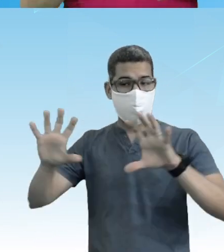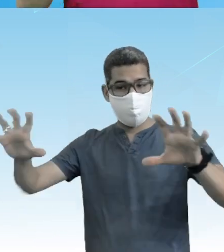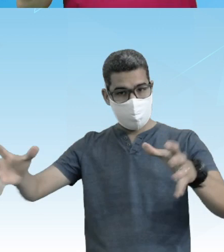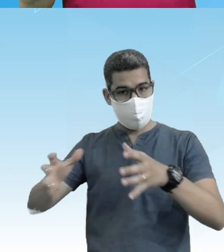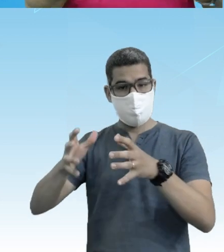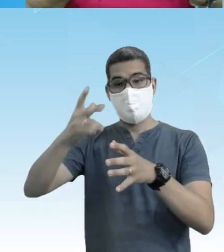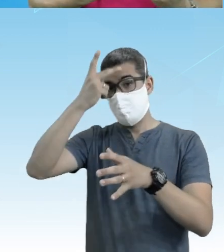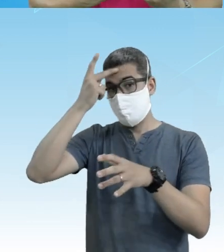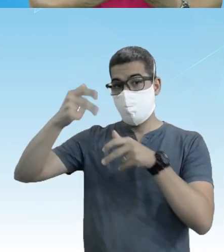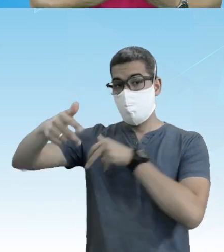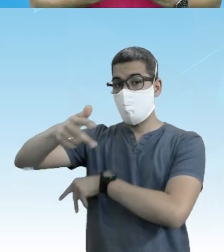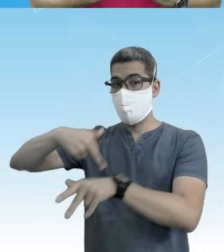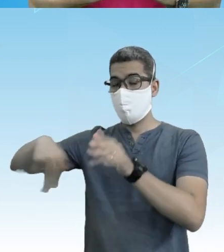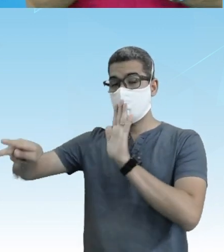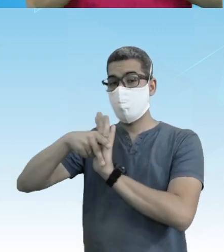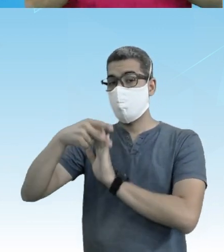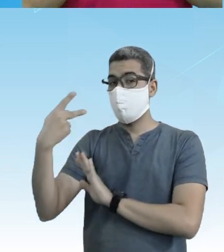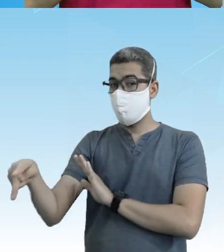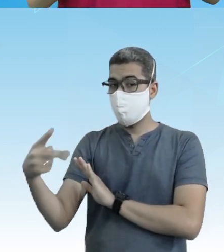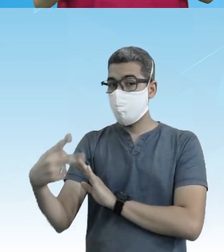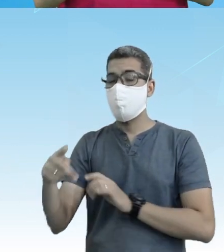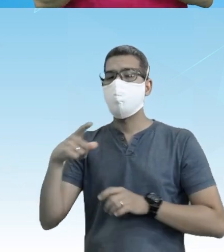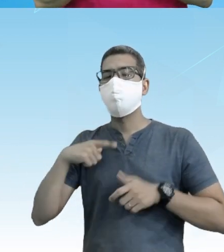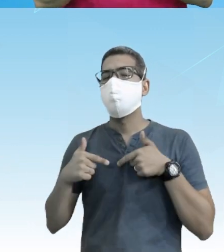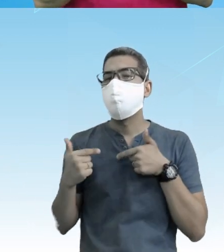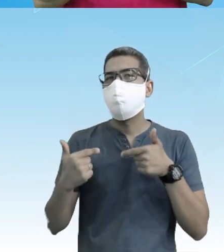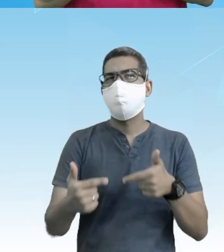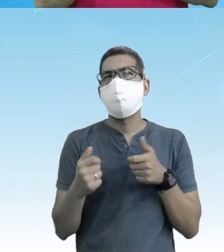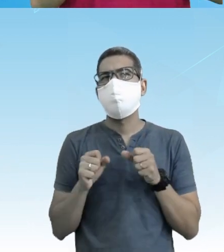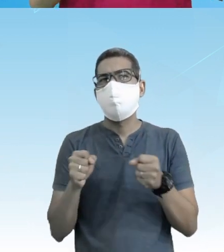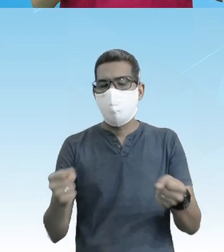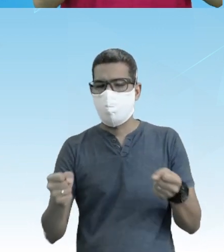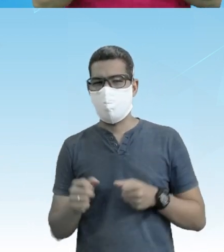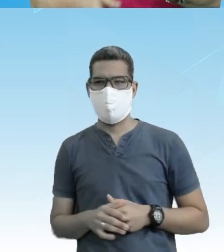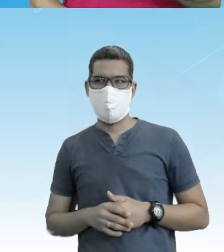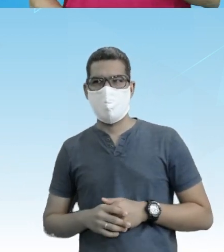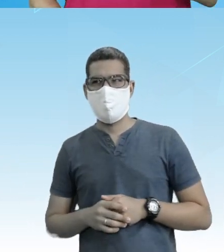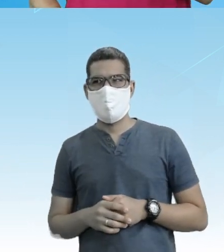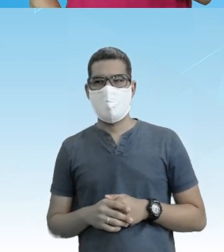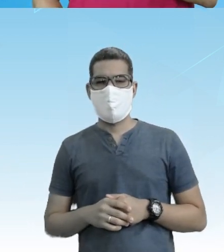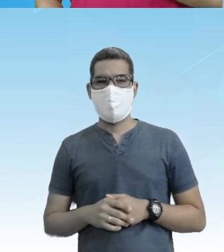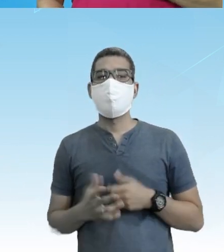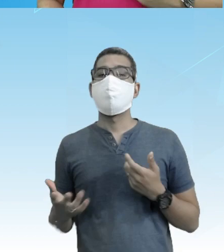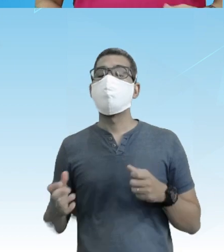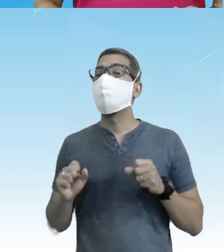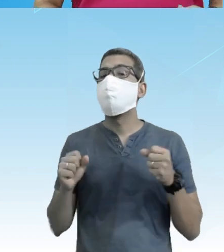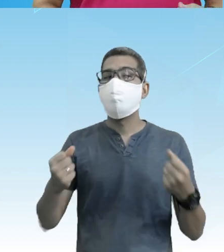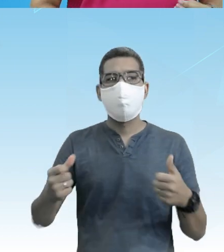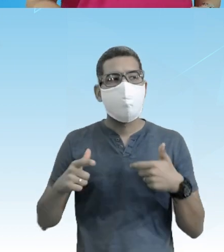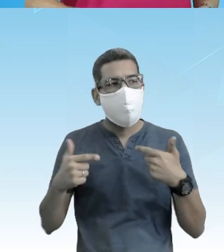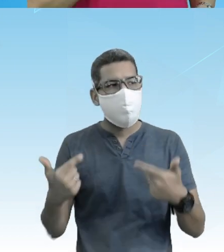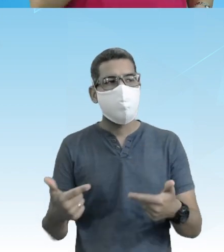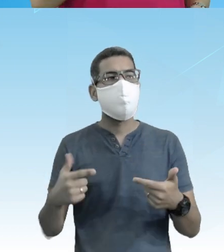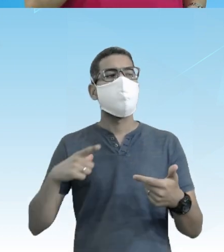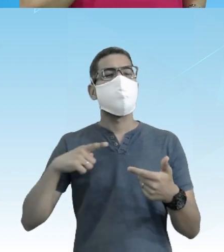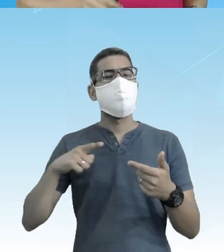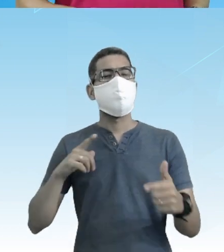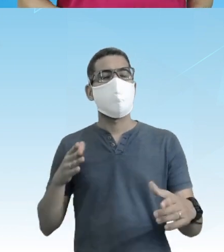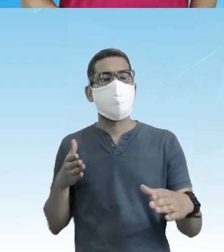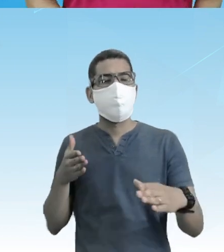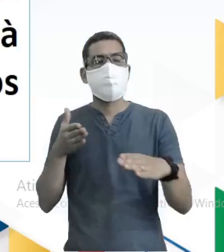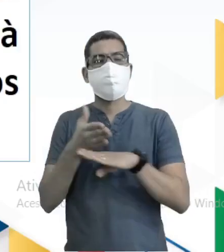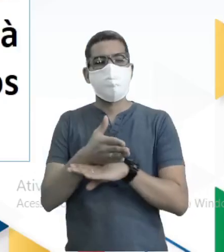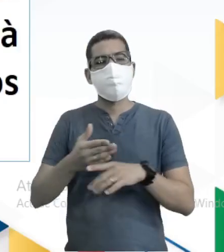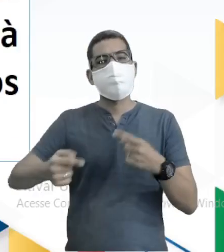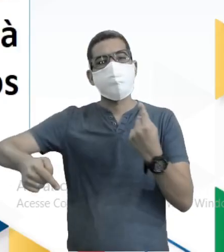de um determinado local estão reivindicando. Então, reivindicar, fazer parte. E aqui trago